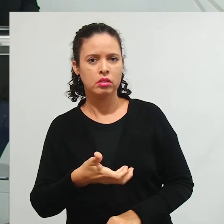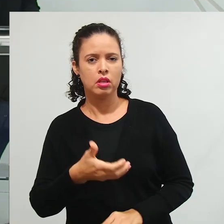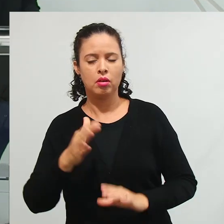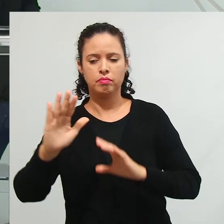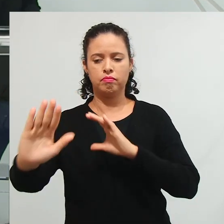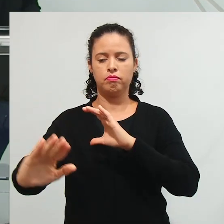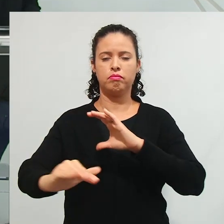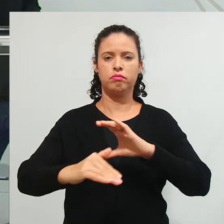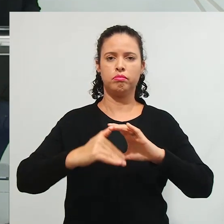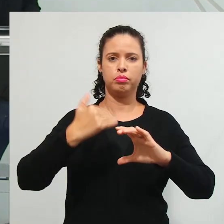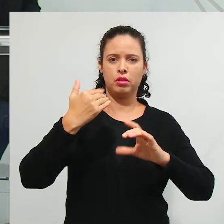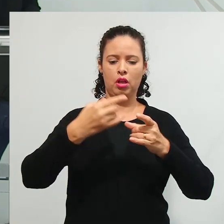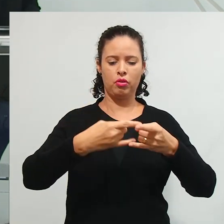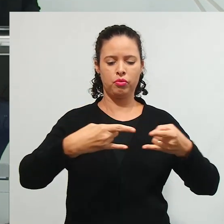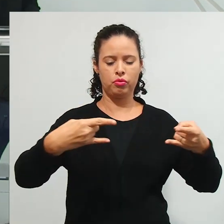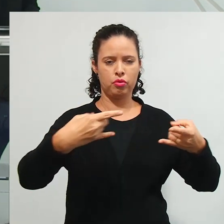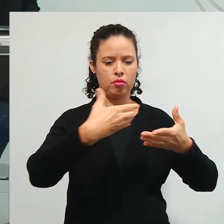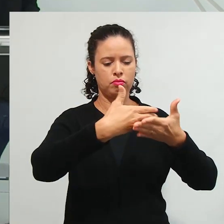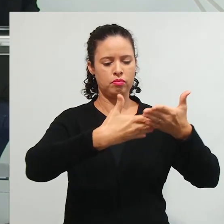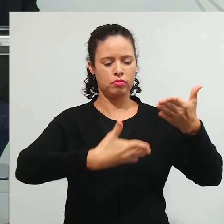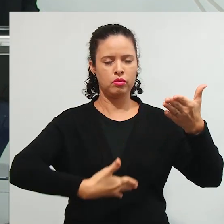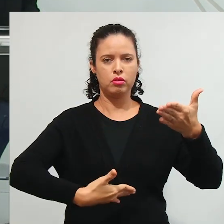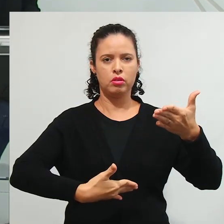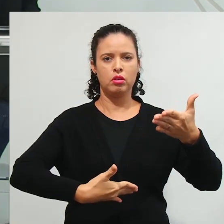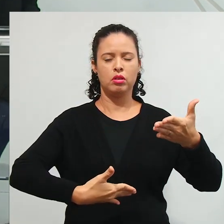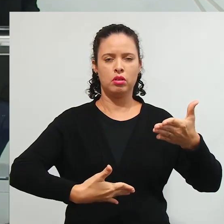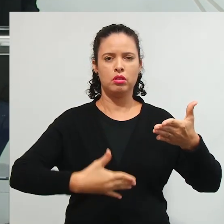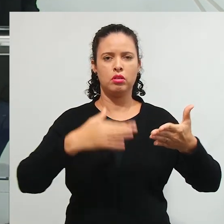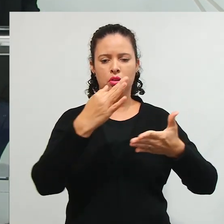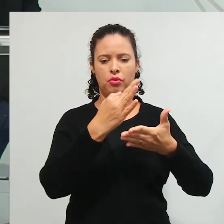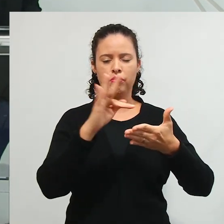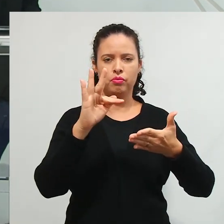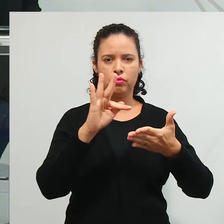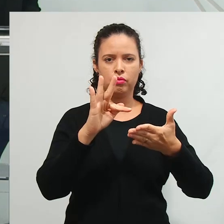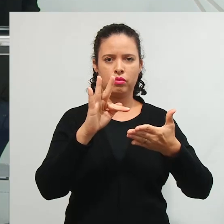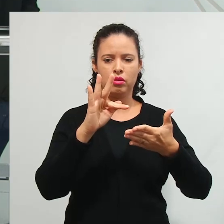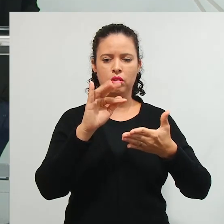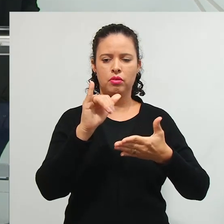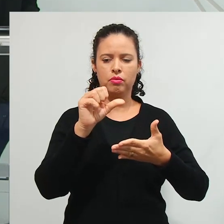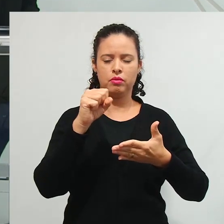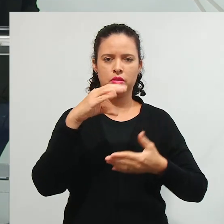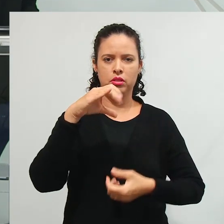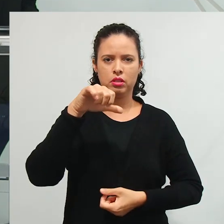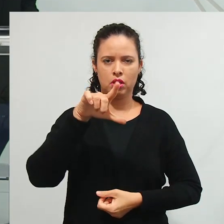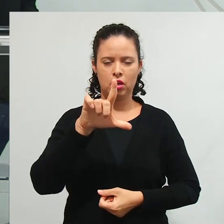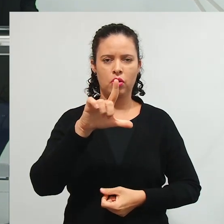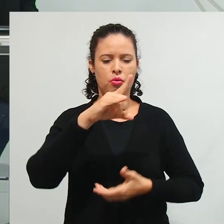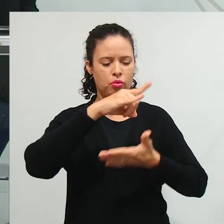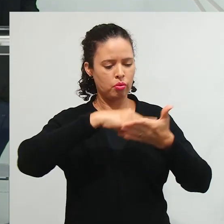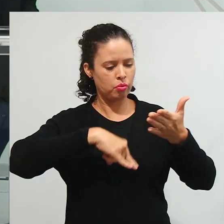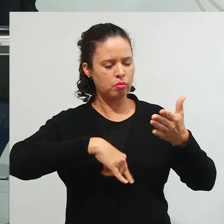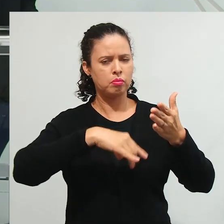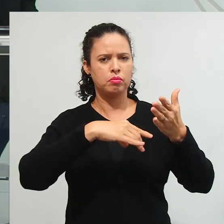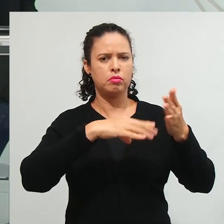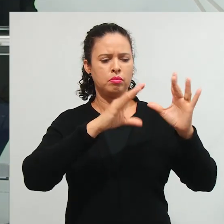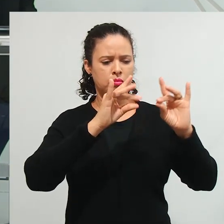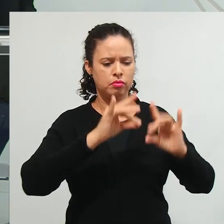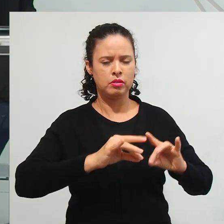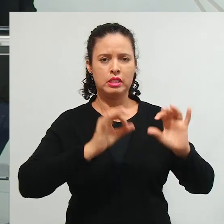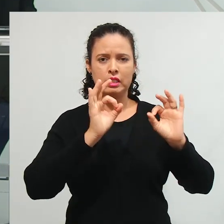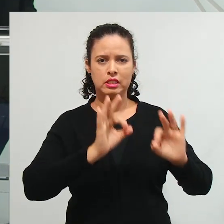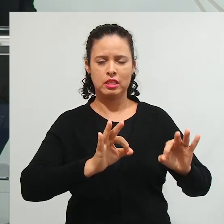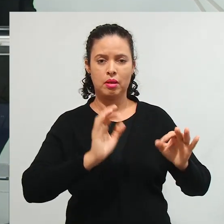eles encaminharam a nota fiscal com todas as documentações necessárias para